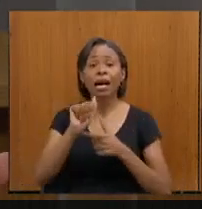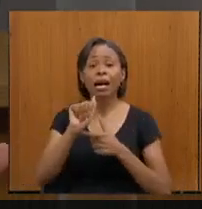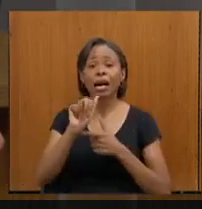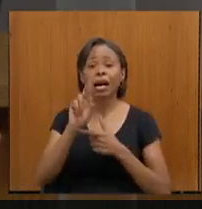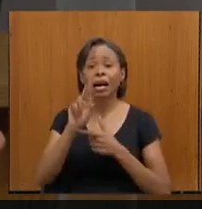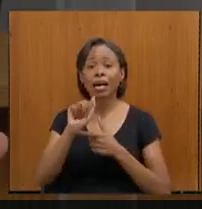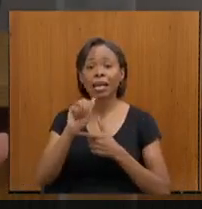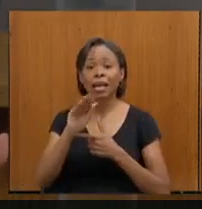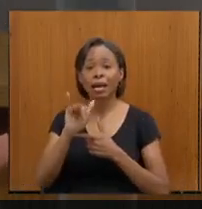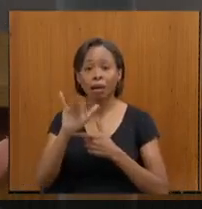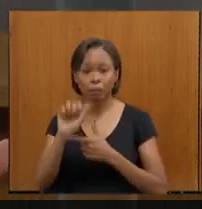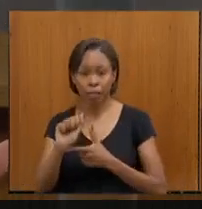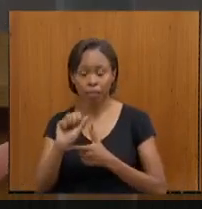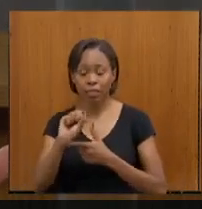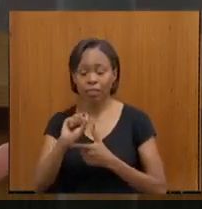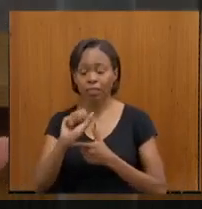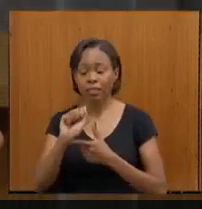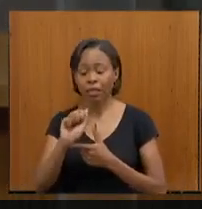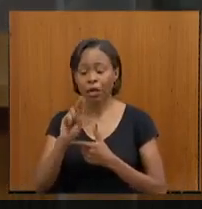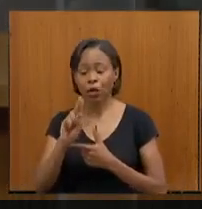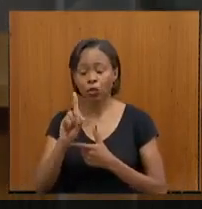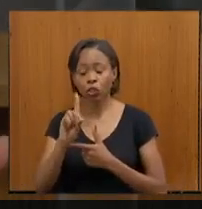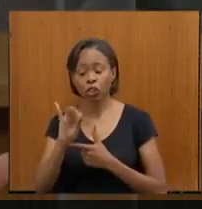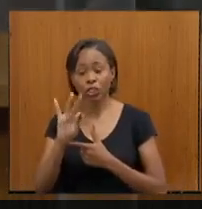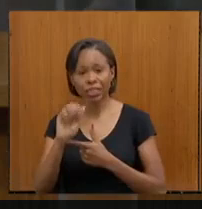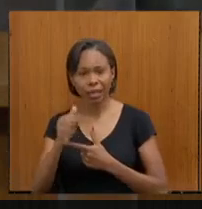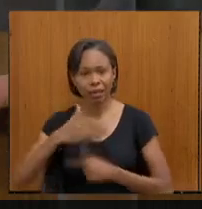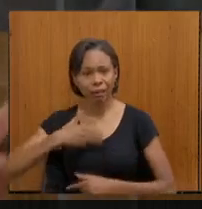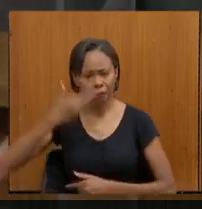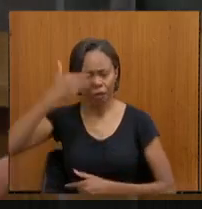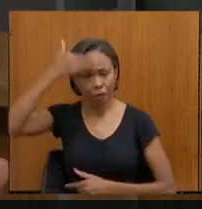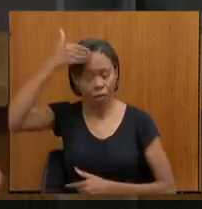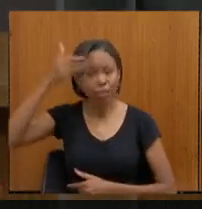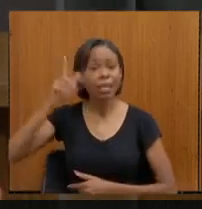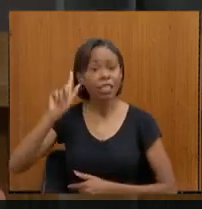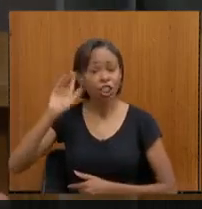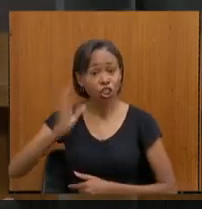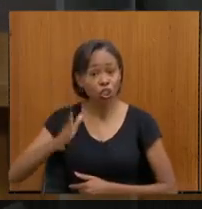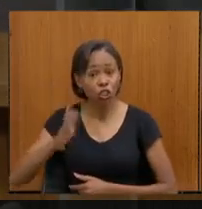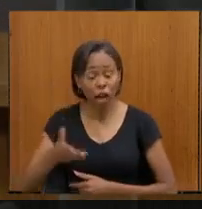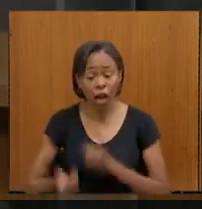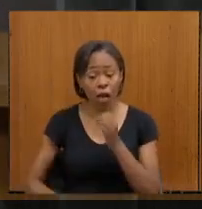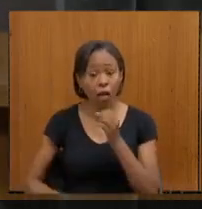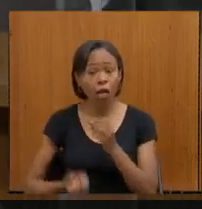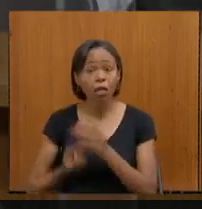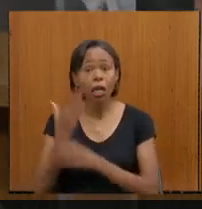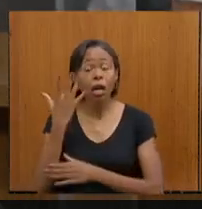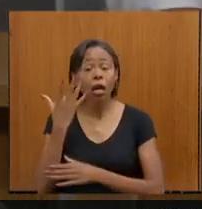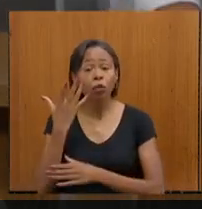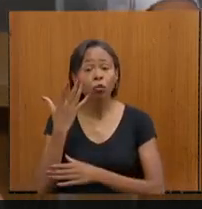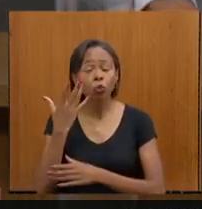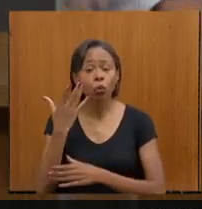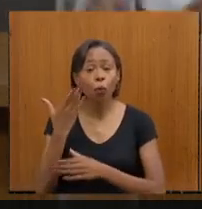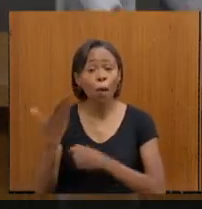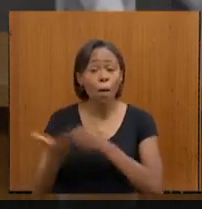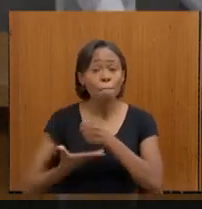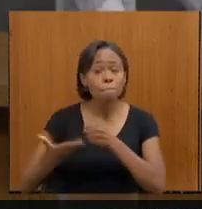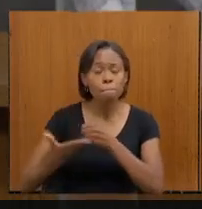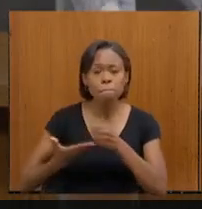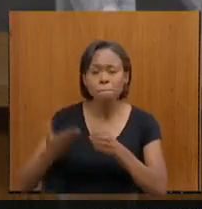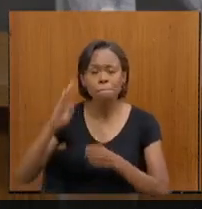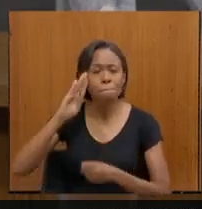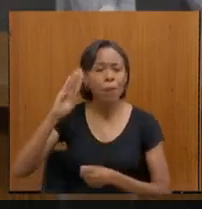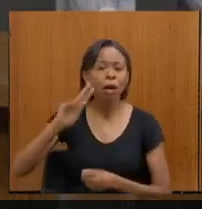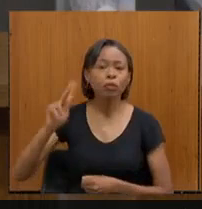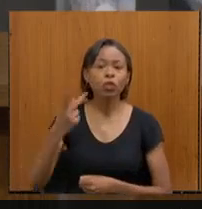então eles são hoje construindo a maior produção maior planta de produção de hidrogênio Verde como a